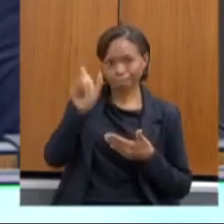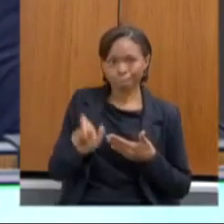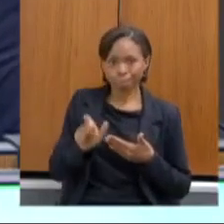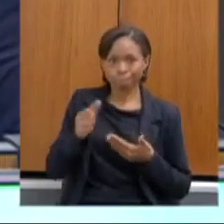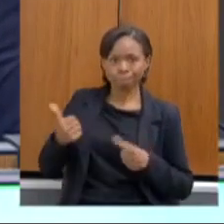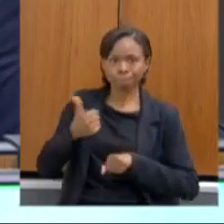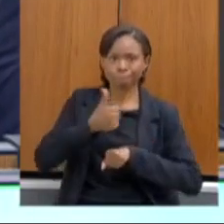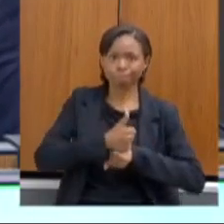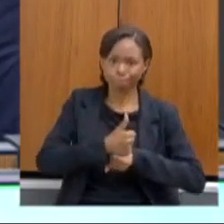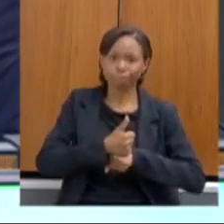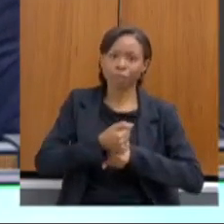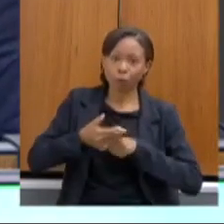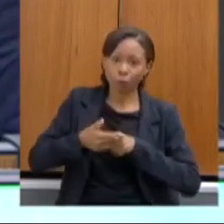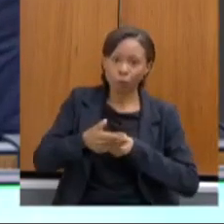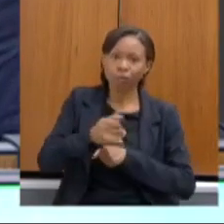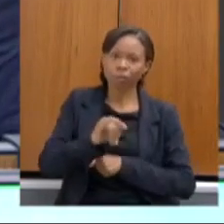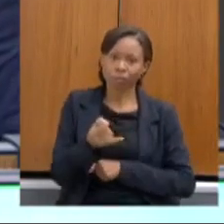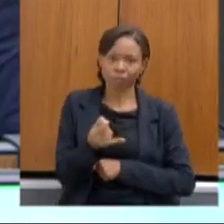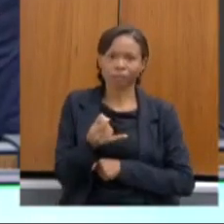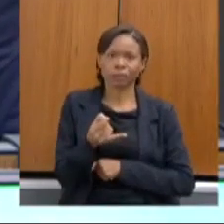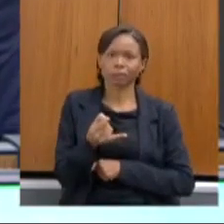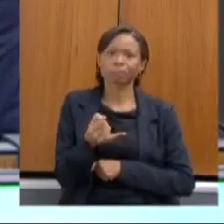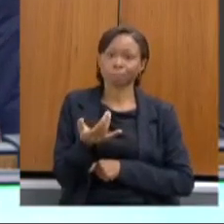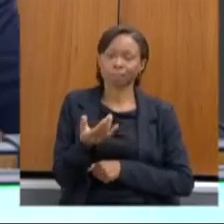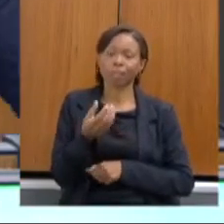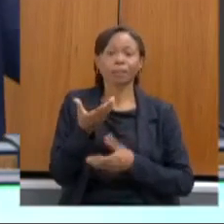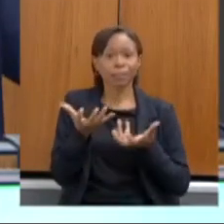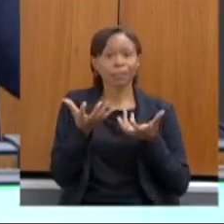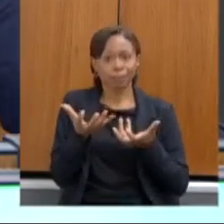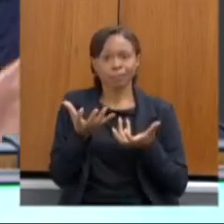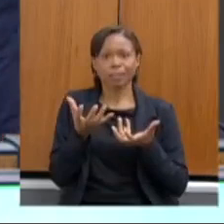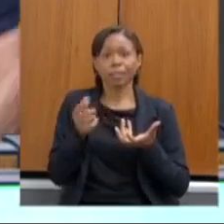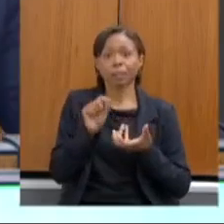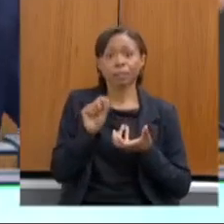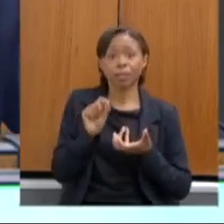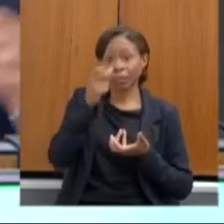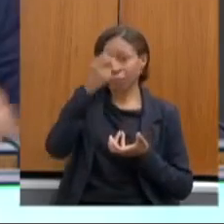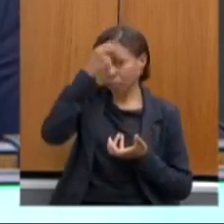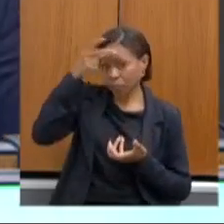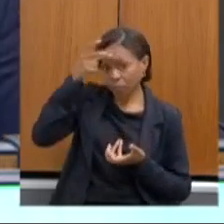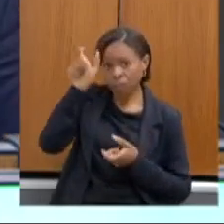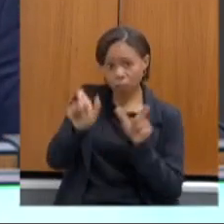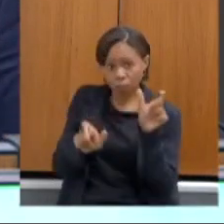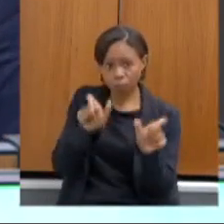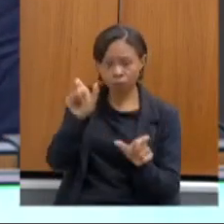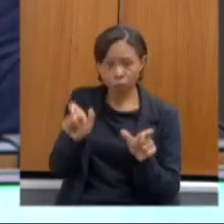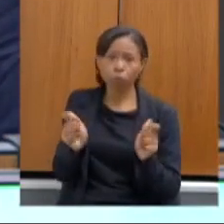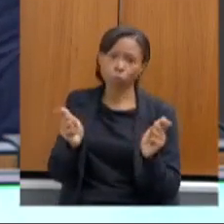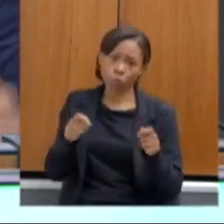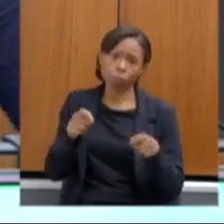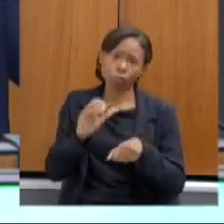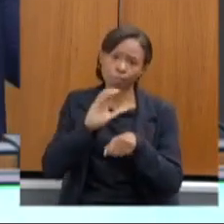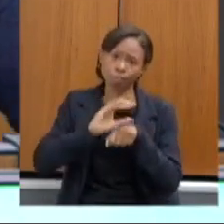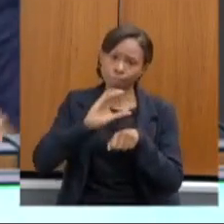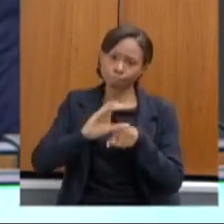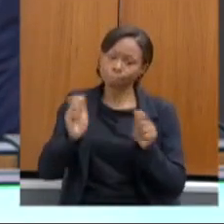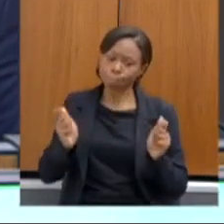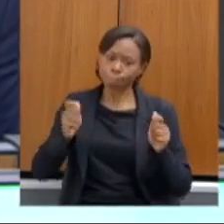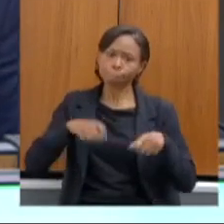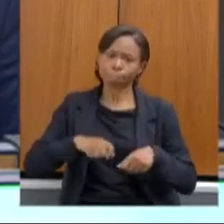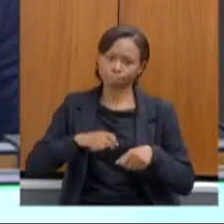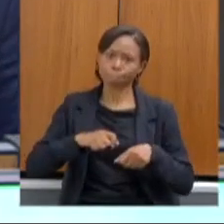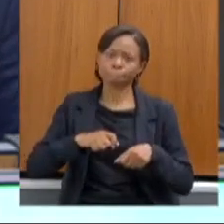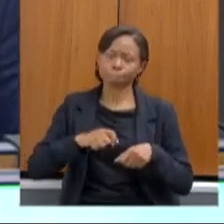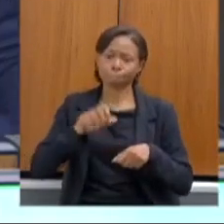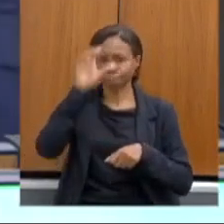né poste agora em Janeiro e Gostaríamos muito de que esses prefeitos passasse por esta essa capacitação